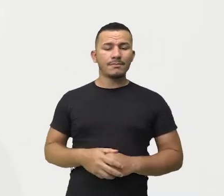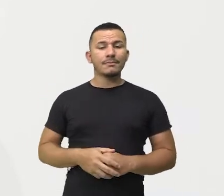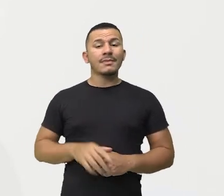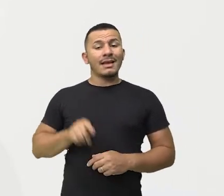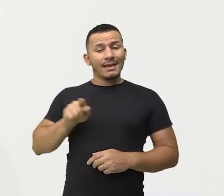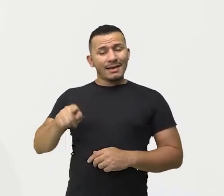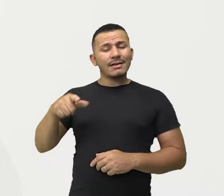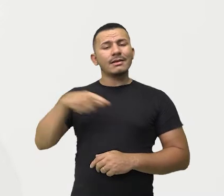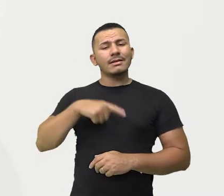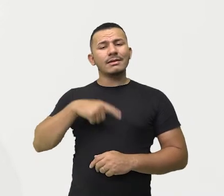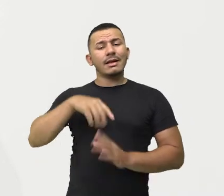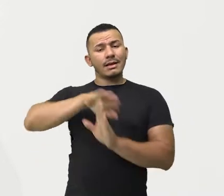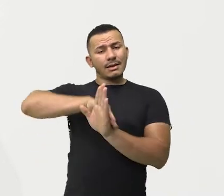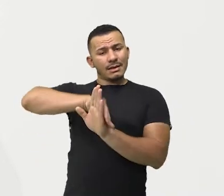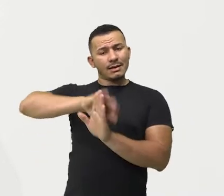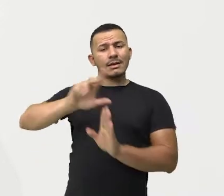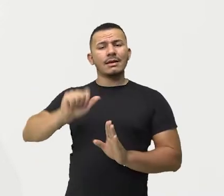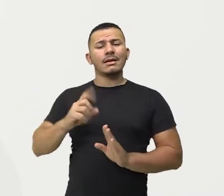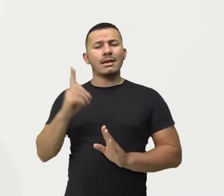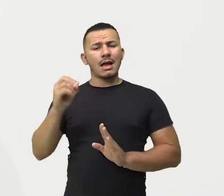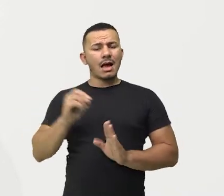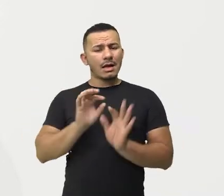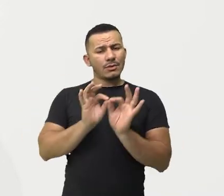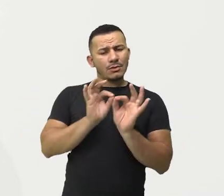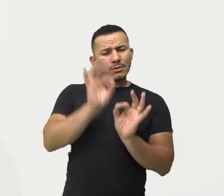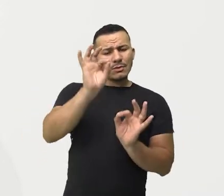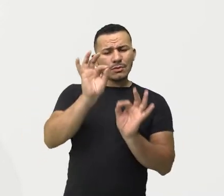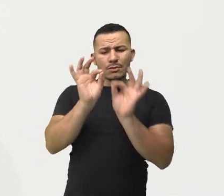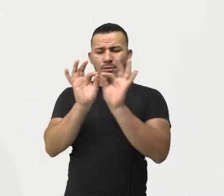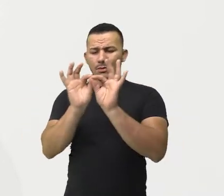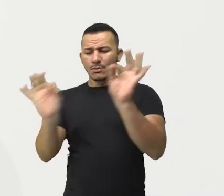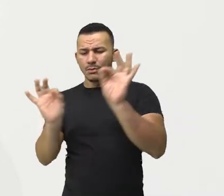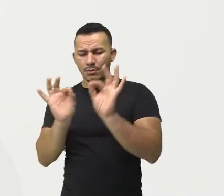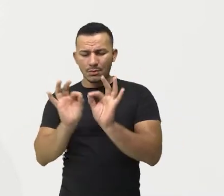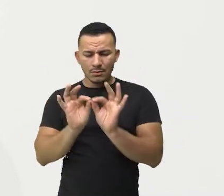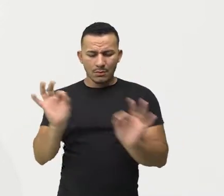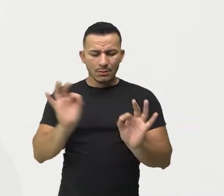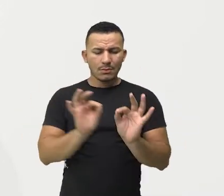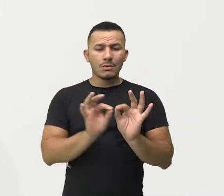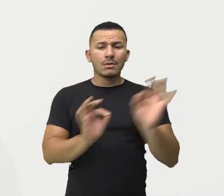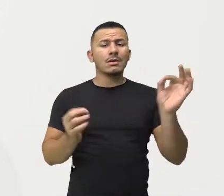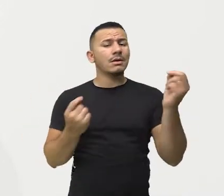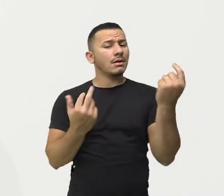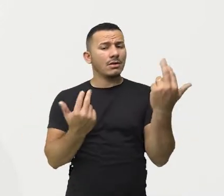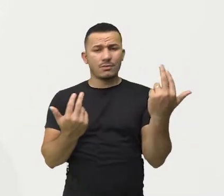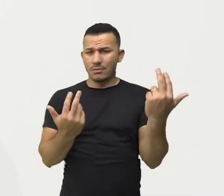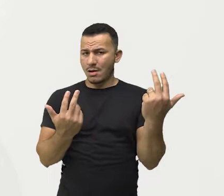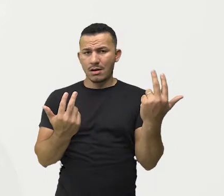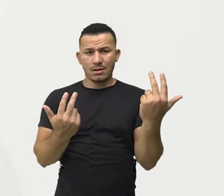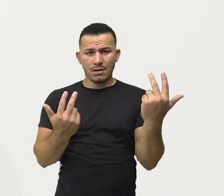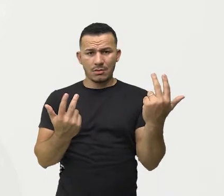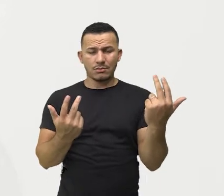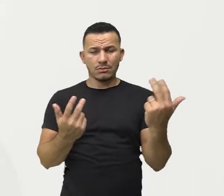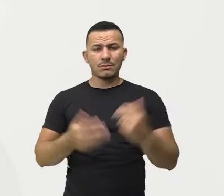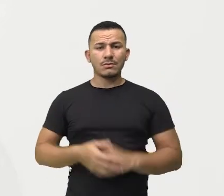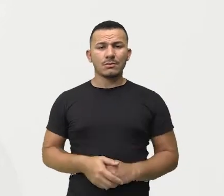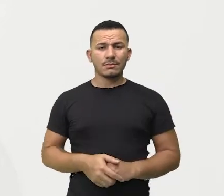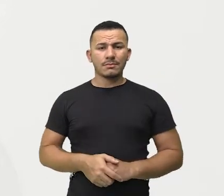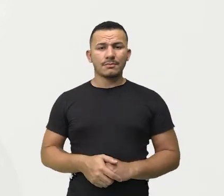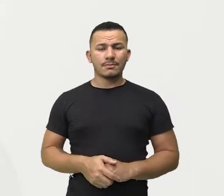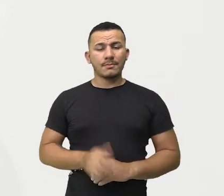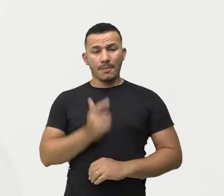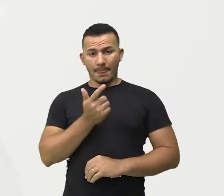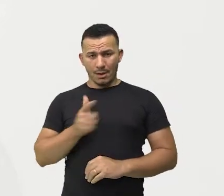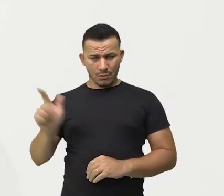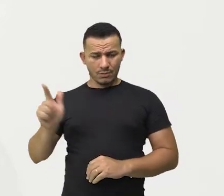onde todos os lados têm o mesmo tamanho, beleza? São as nossas figuras comportadas.